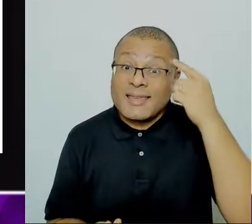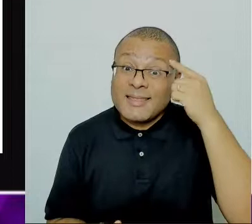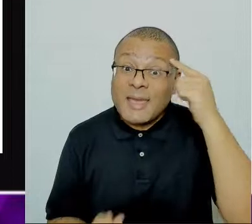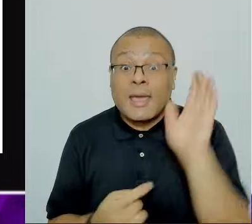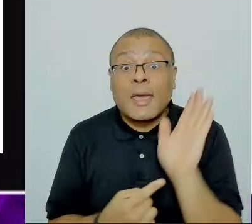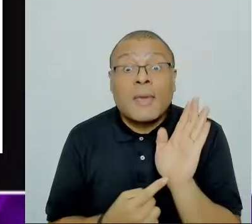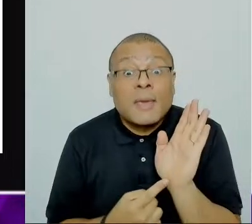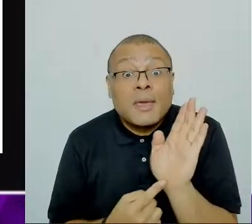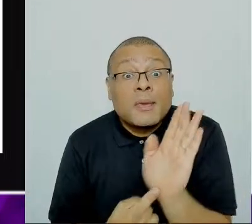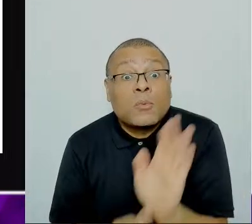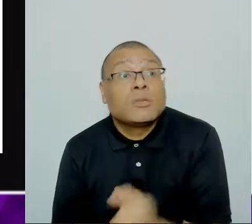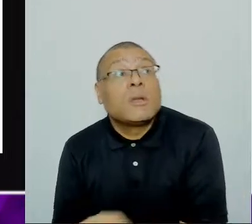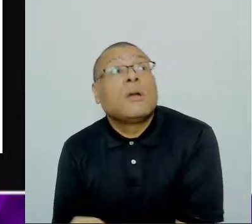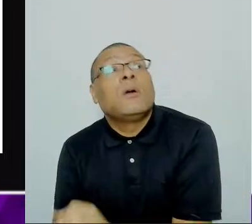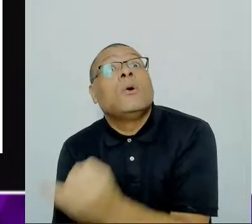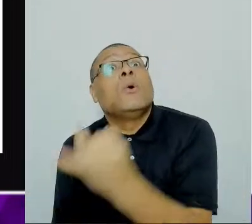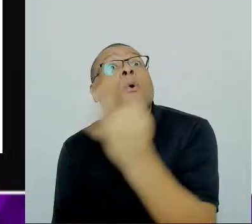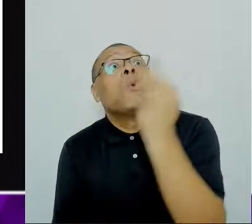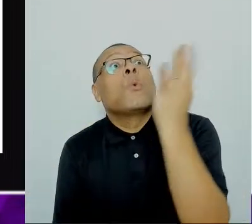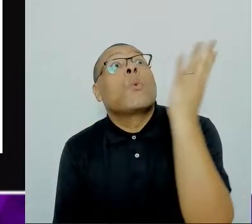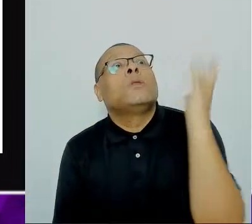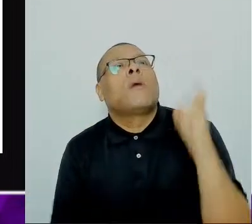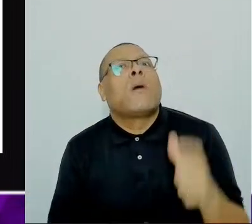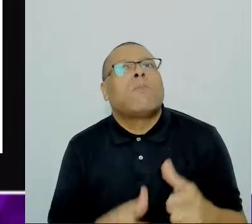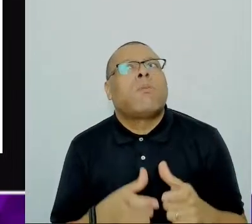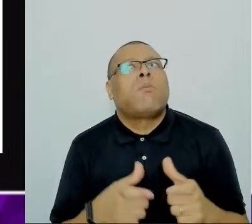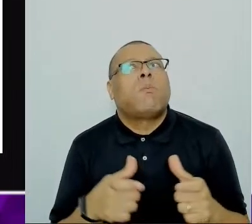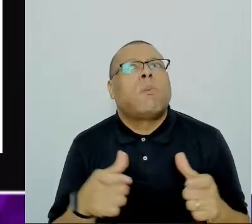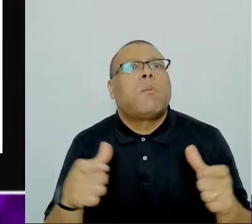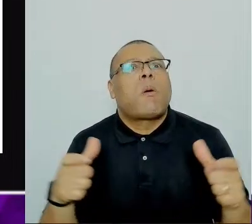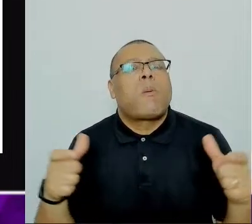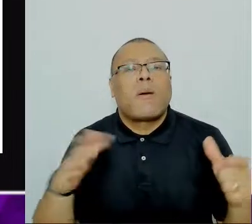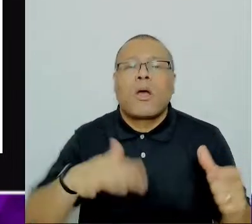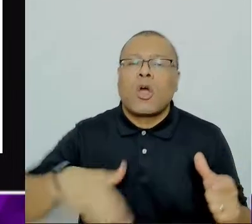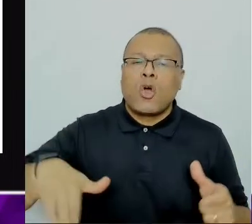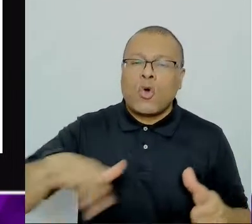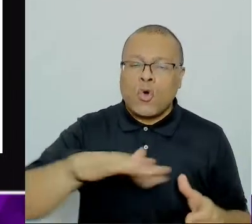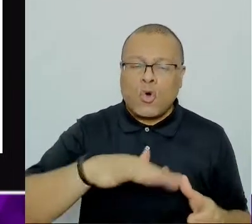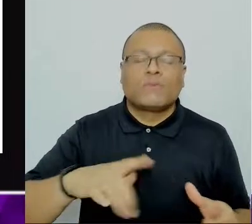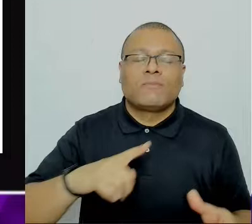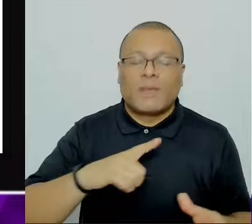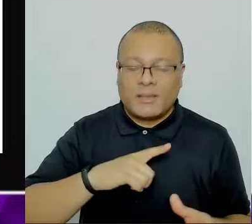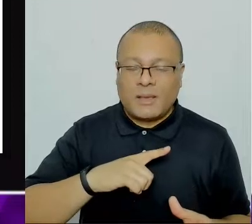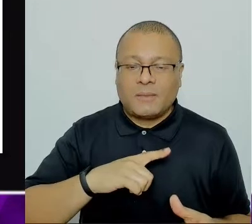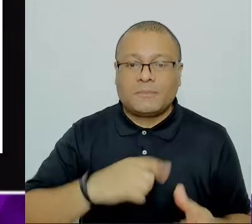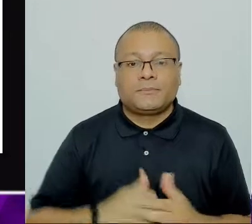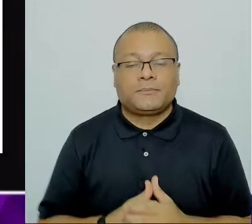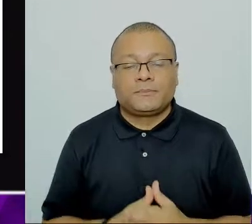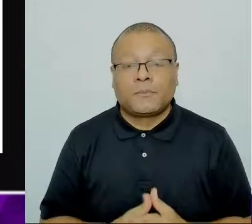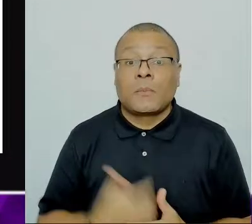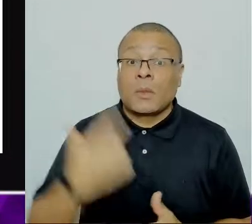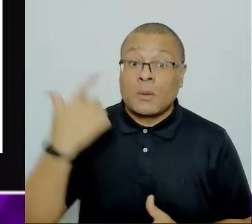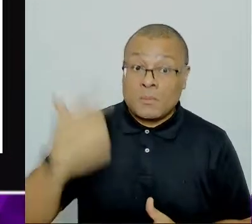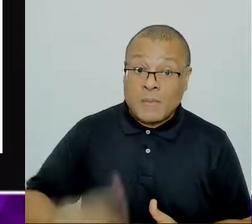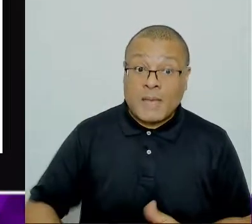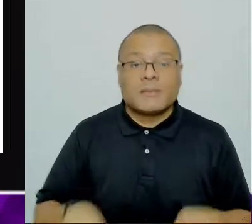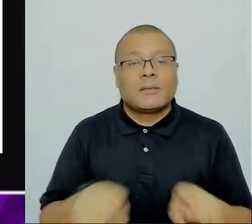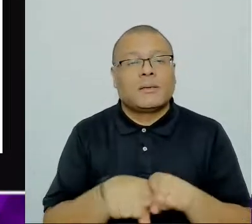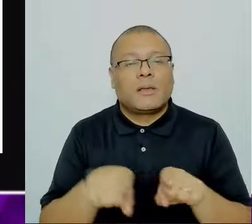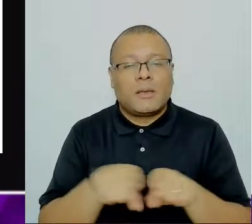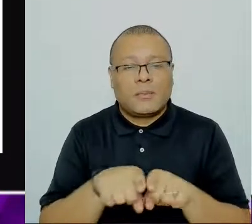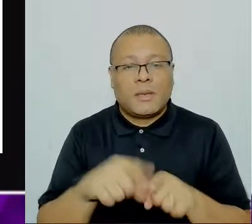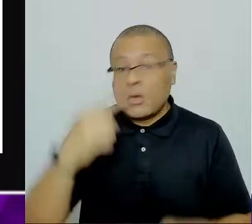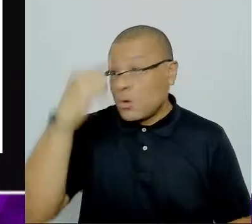mostrar esse boom de fintechs no mercado. E se a gente for olhar também, né, os unicórnios